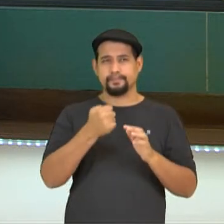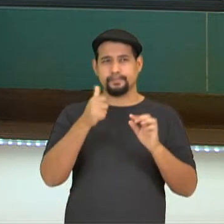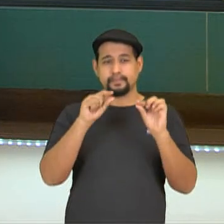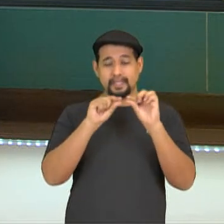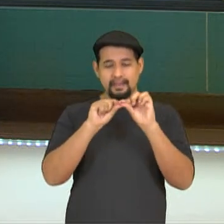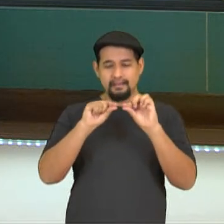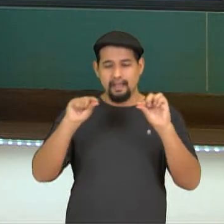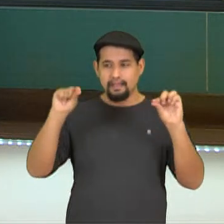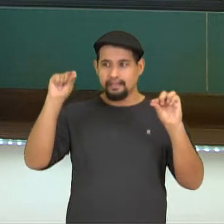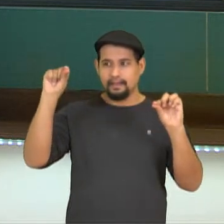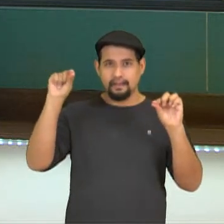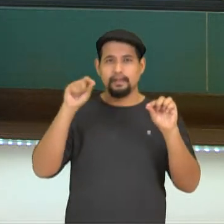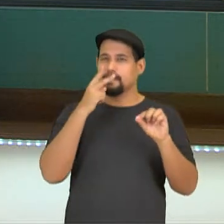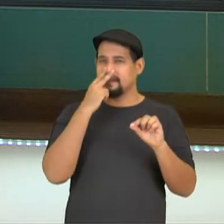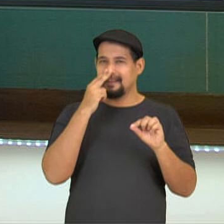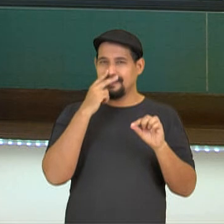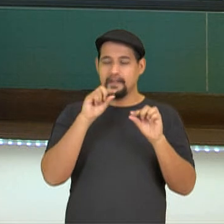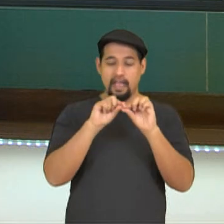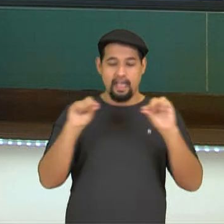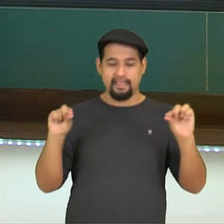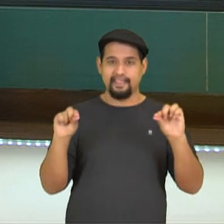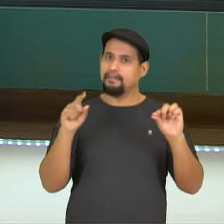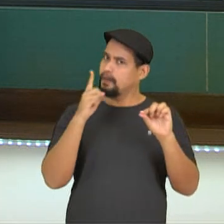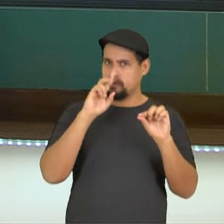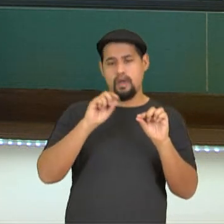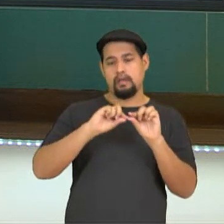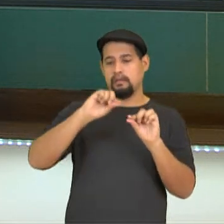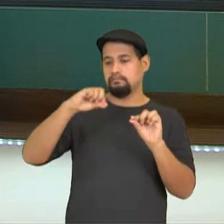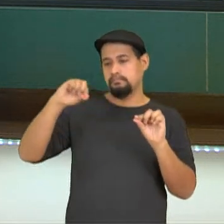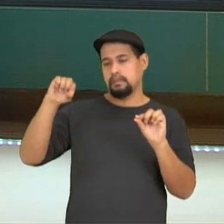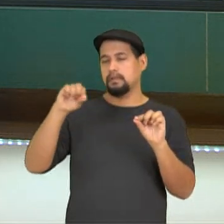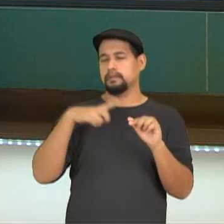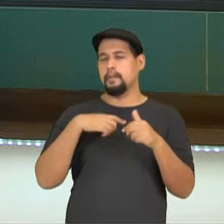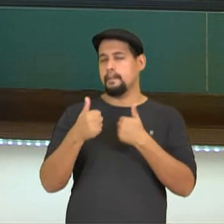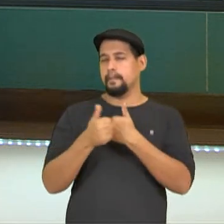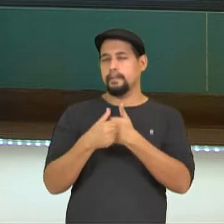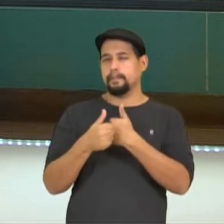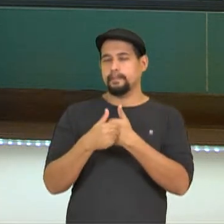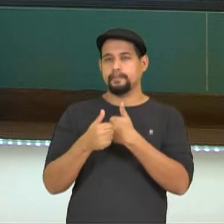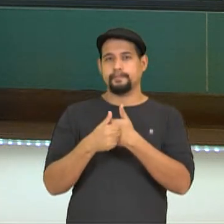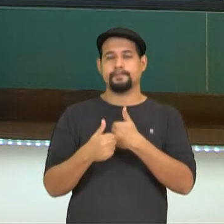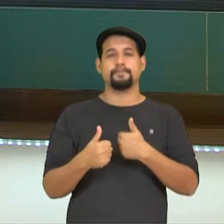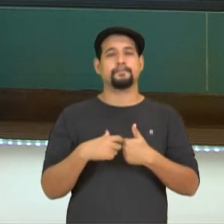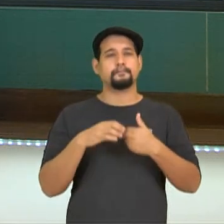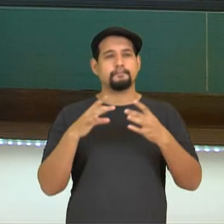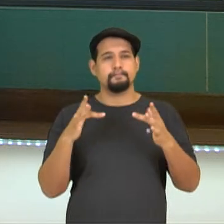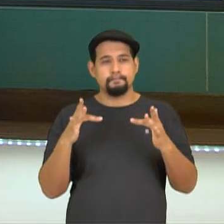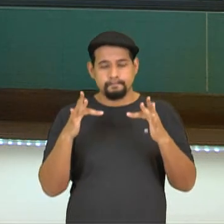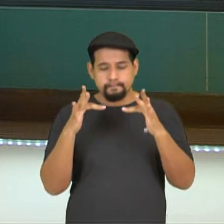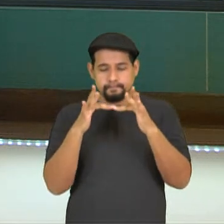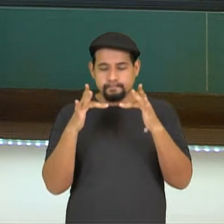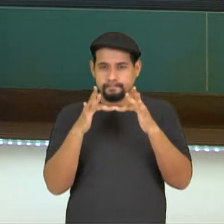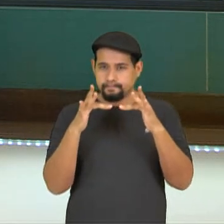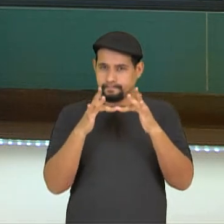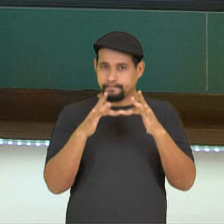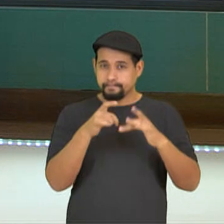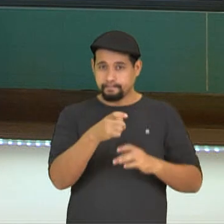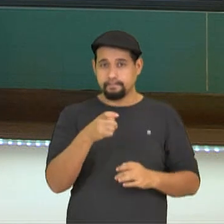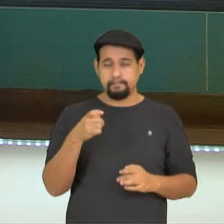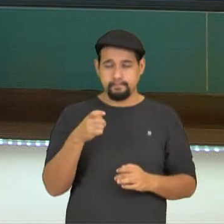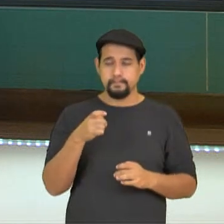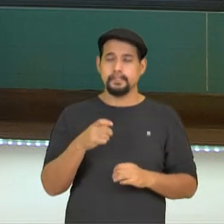sentido aqui, né, bem grosseiro, né, fazendo um comparativo, é a que está mais próxima de encostar aqui no eixo x, no